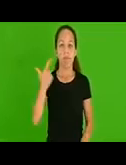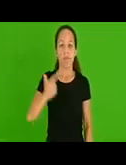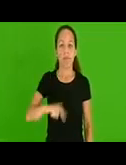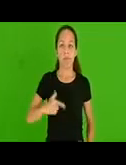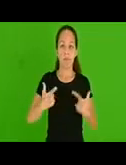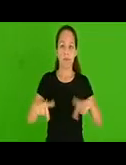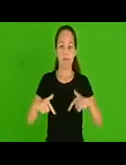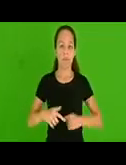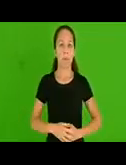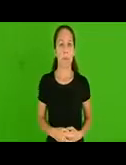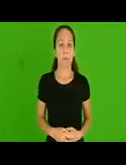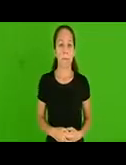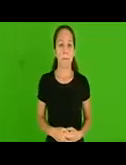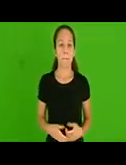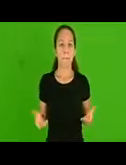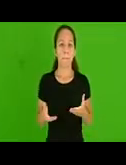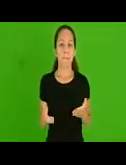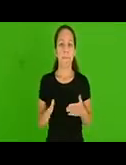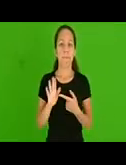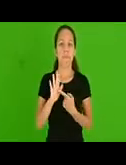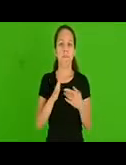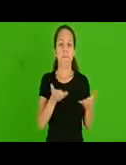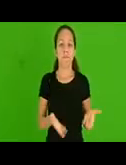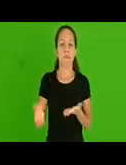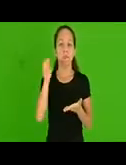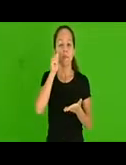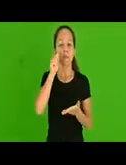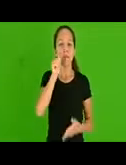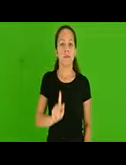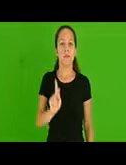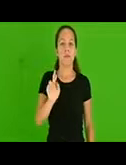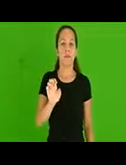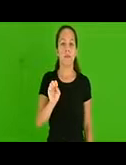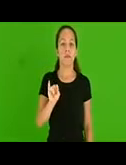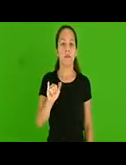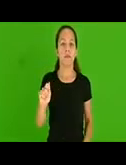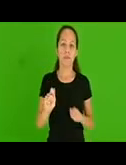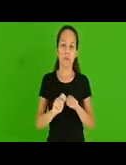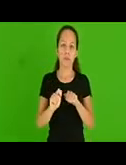Então, agora a gente vai chamar a Késia, né, para fazer a apresentação dela.